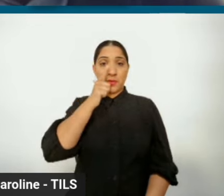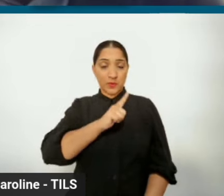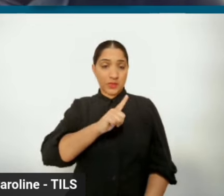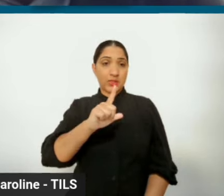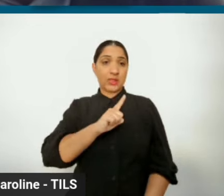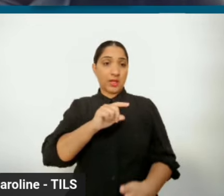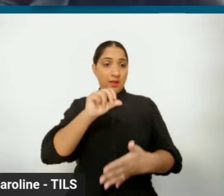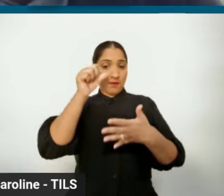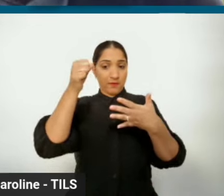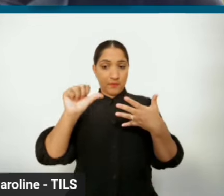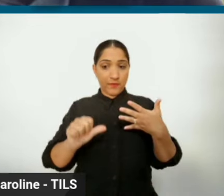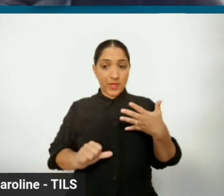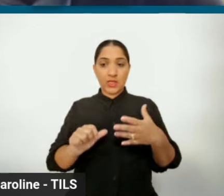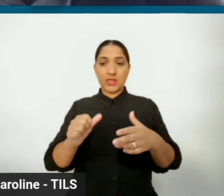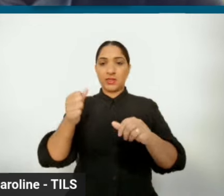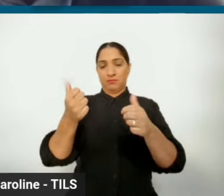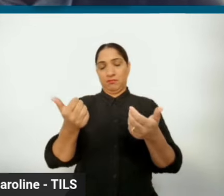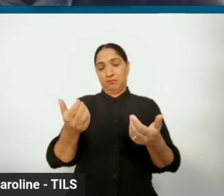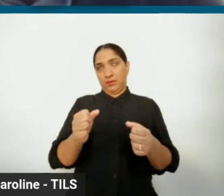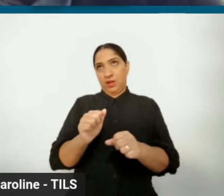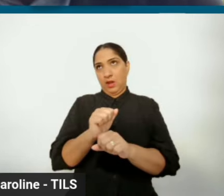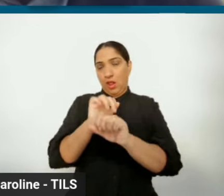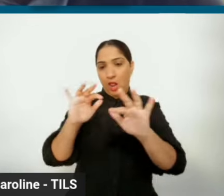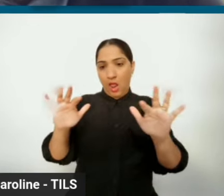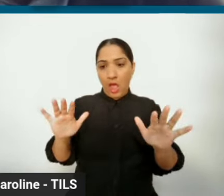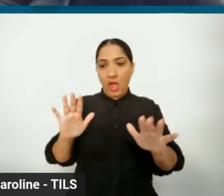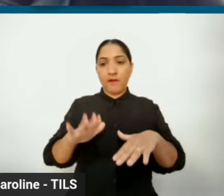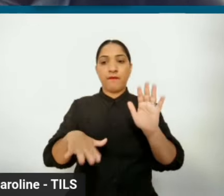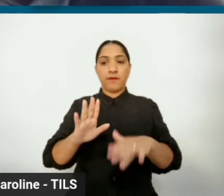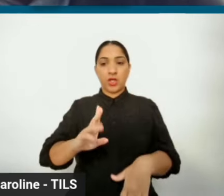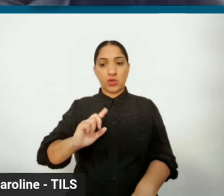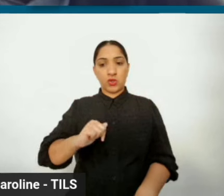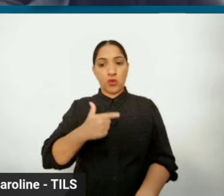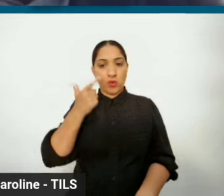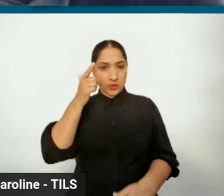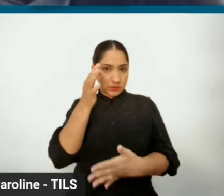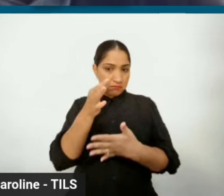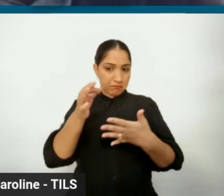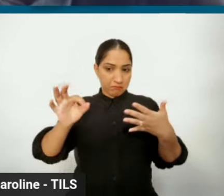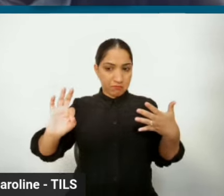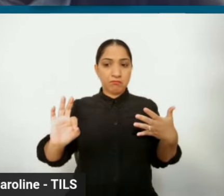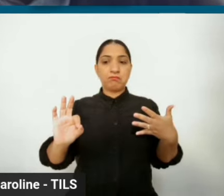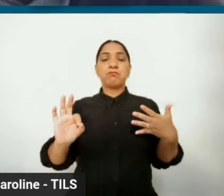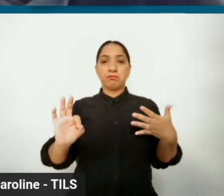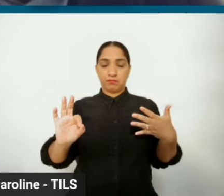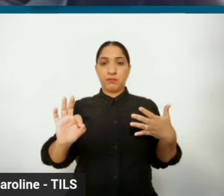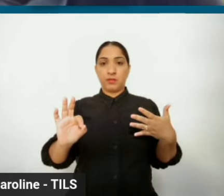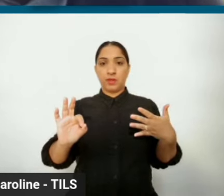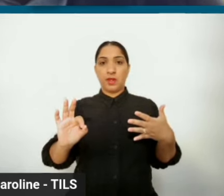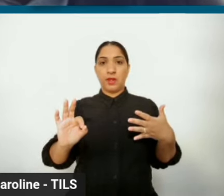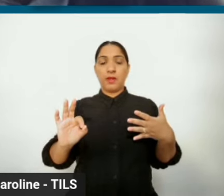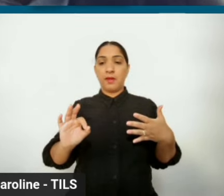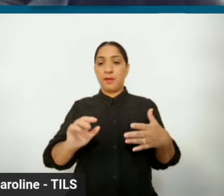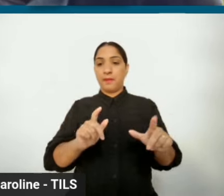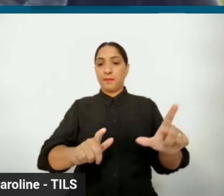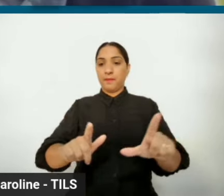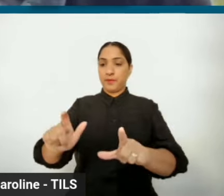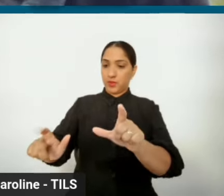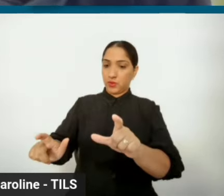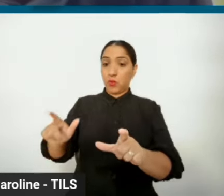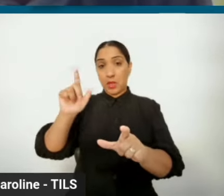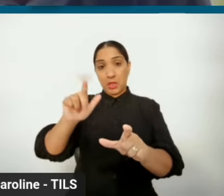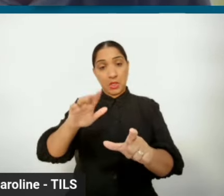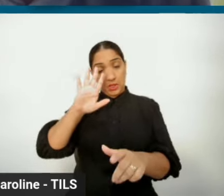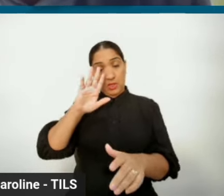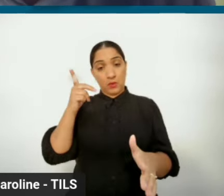dos nossos representantes. Claro que muitas das vezes a gente acerta, enfim, pessoas absolutamente comprometidas